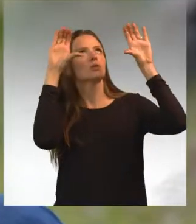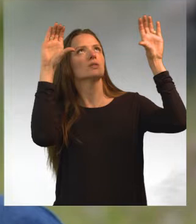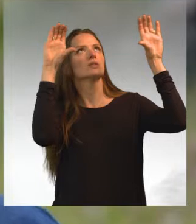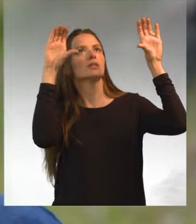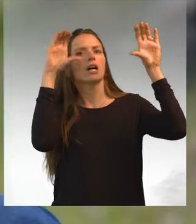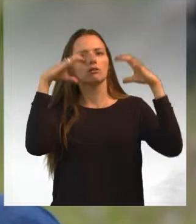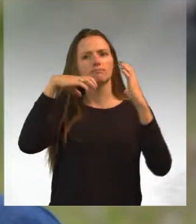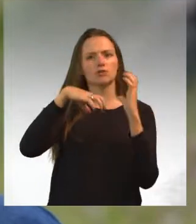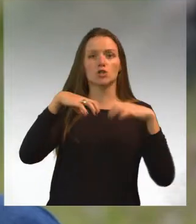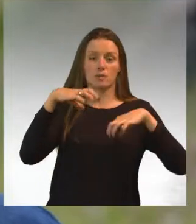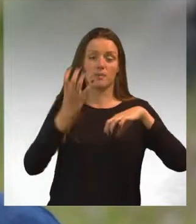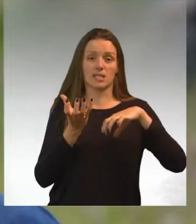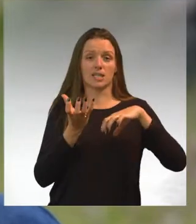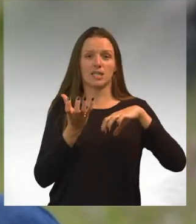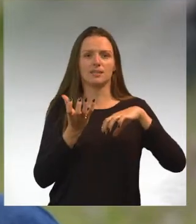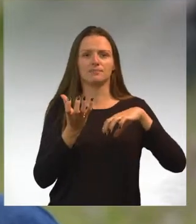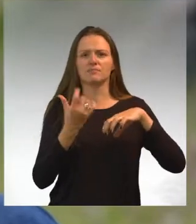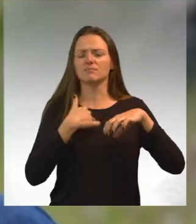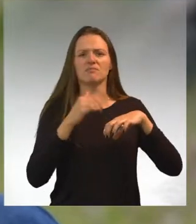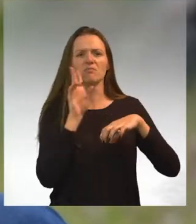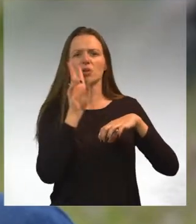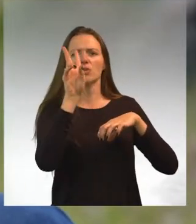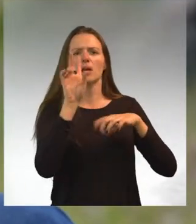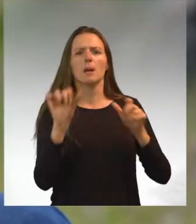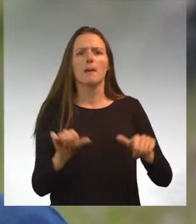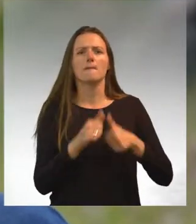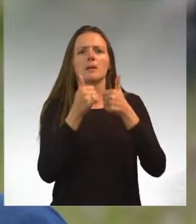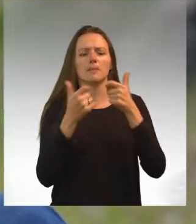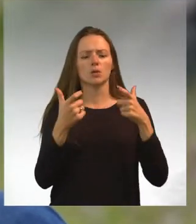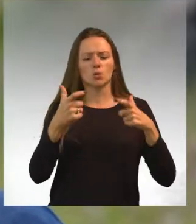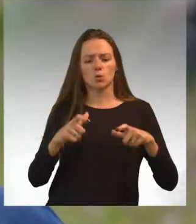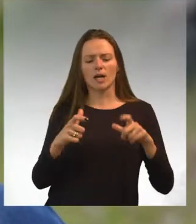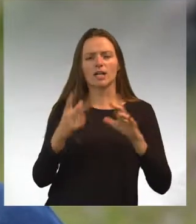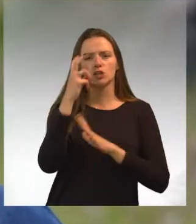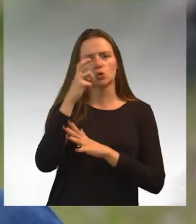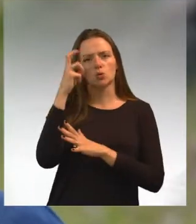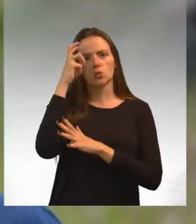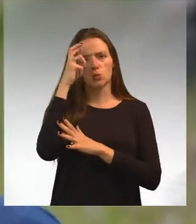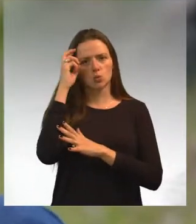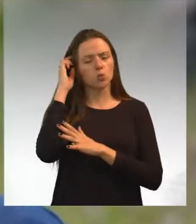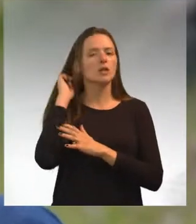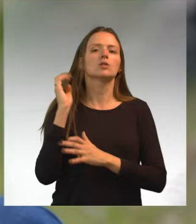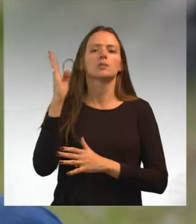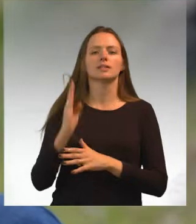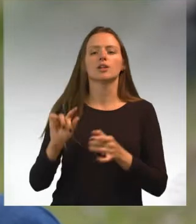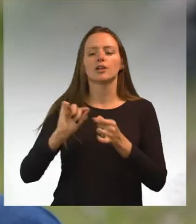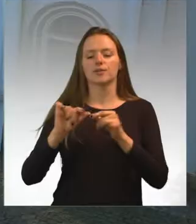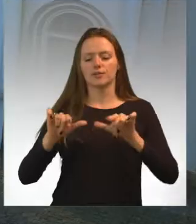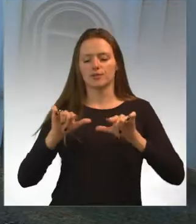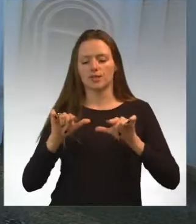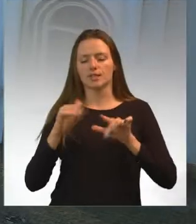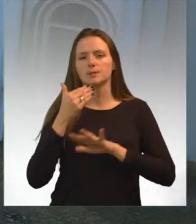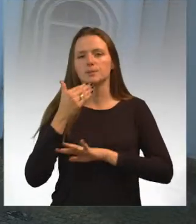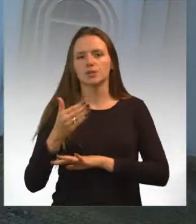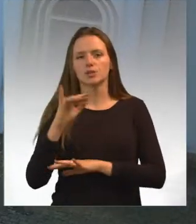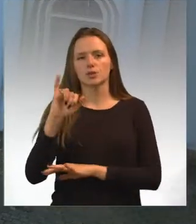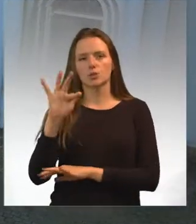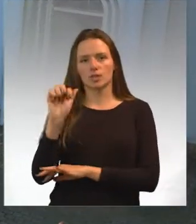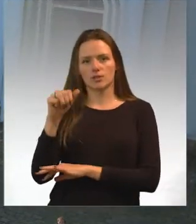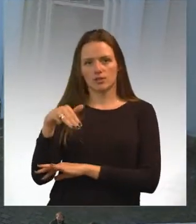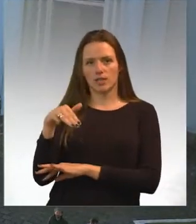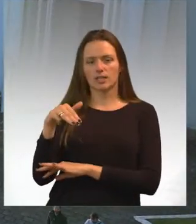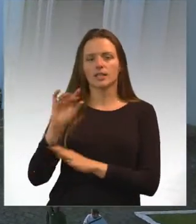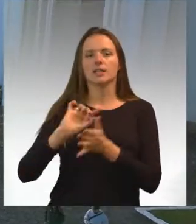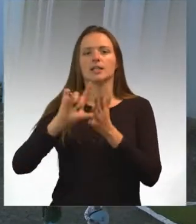ticket. Primeira paisagem cultural brasileira. Encaminhei o pedido ao IPHAN e os